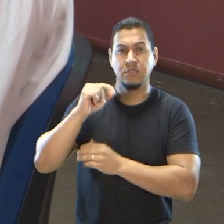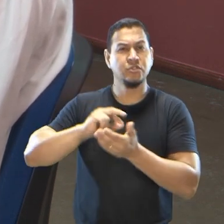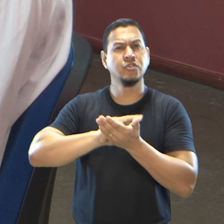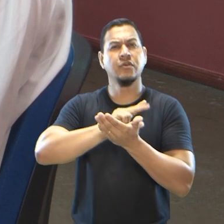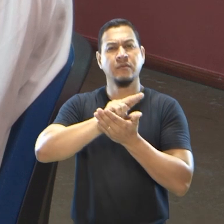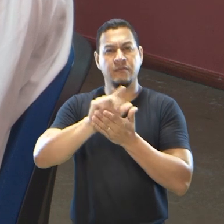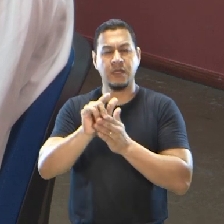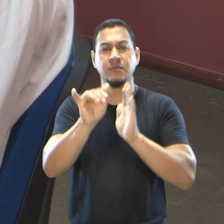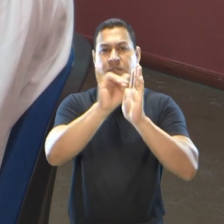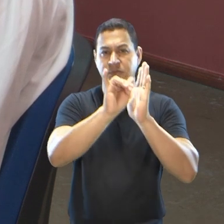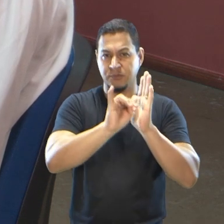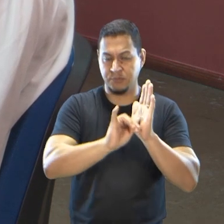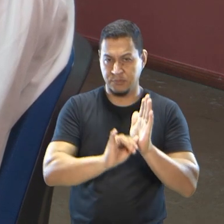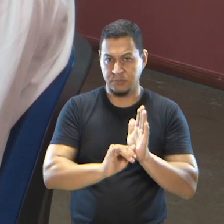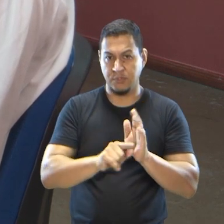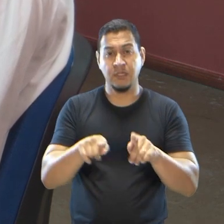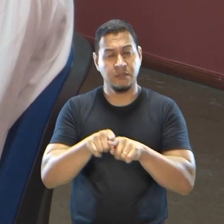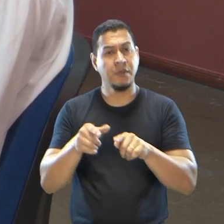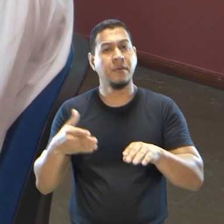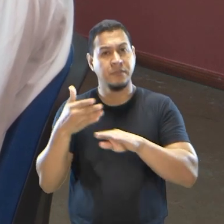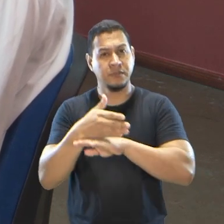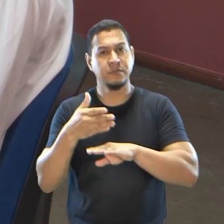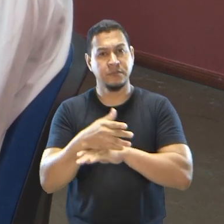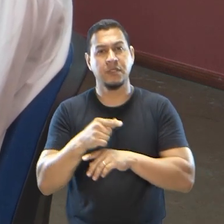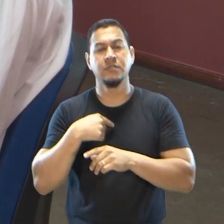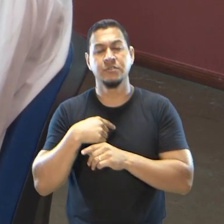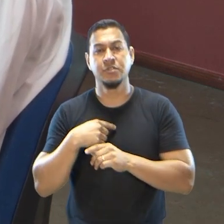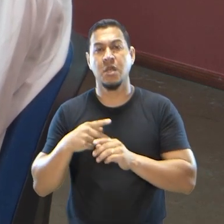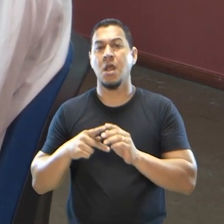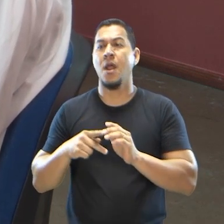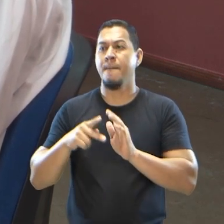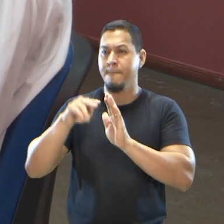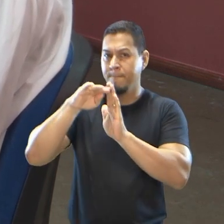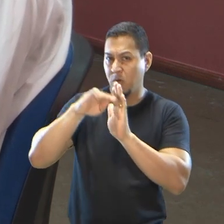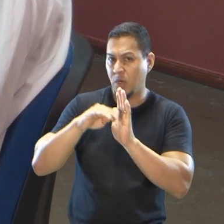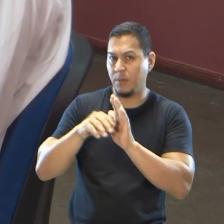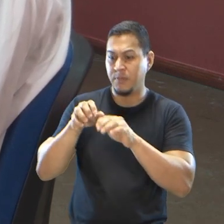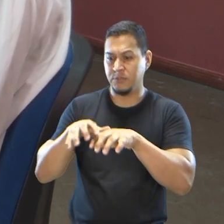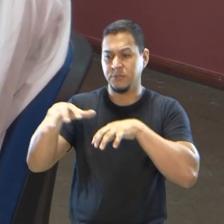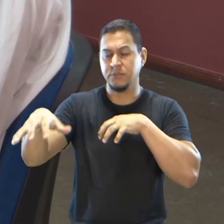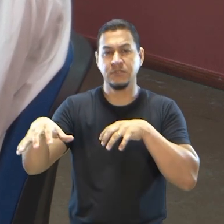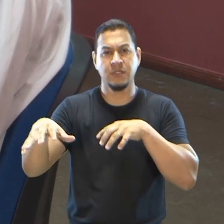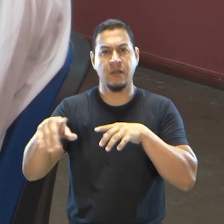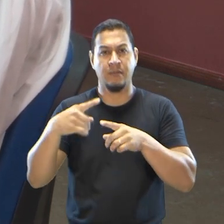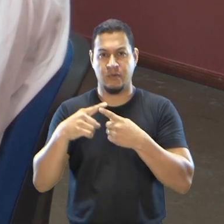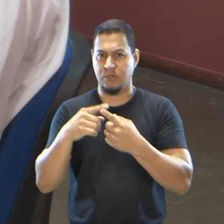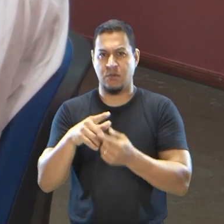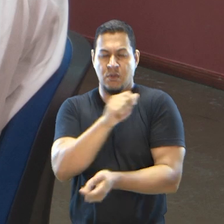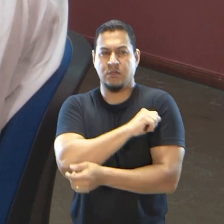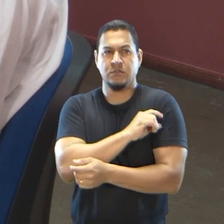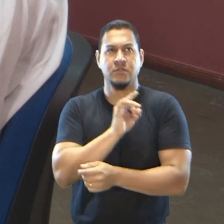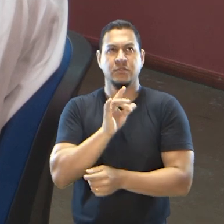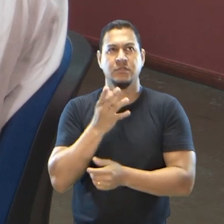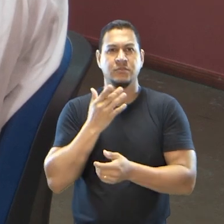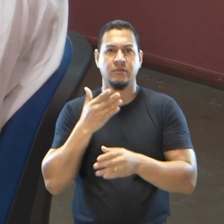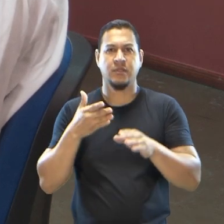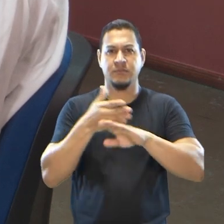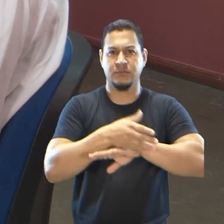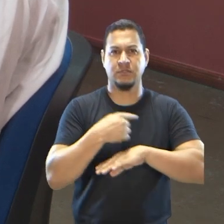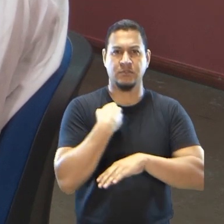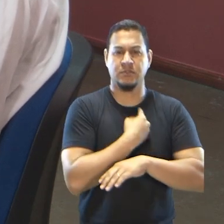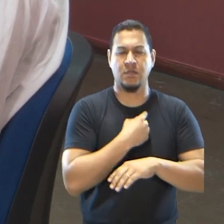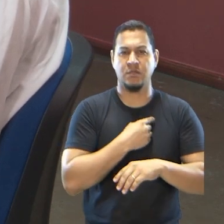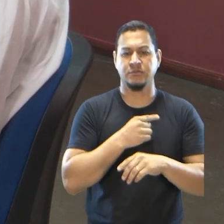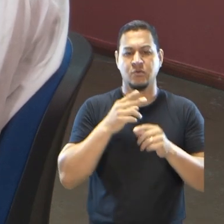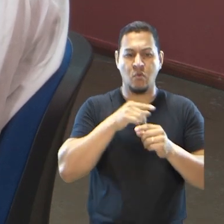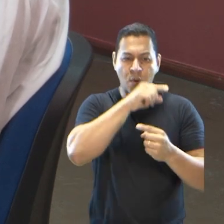de publicações, até para participação de programas de extensão, porque o aluno não necessariamente pode entrar no